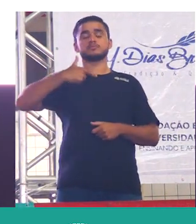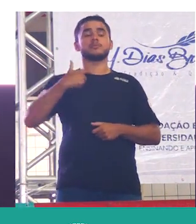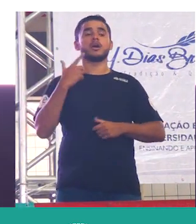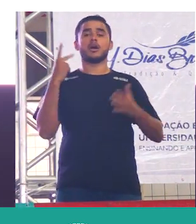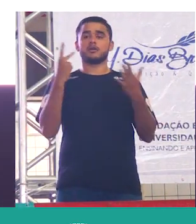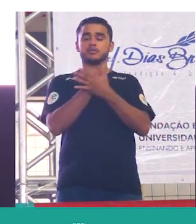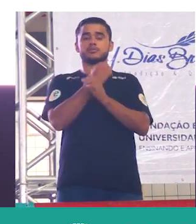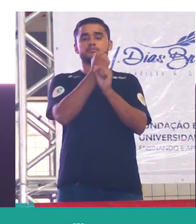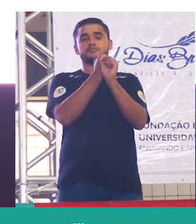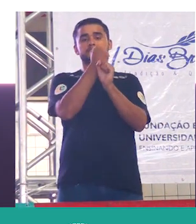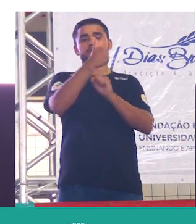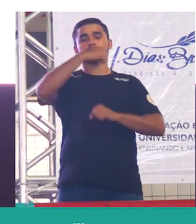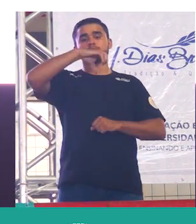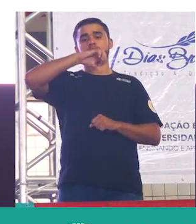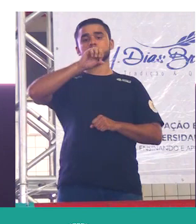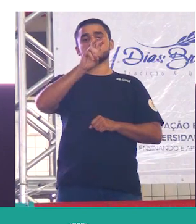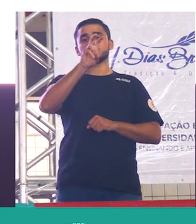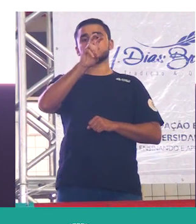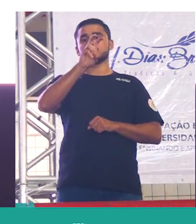em